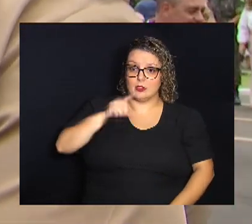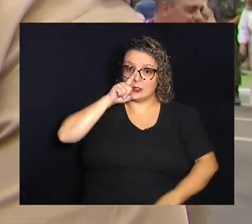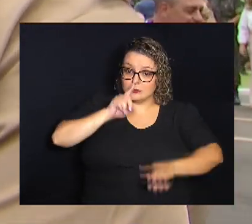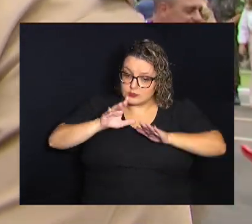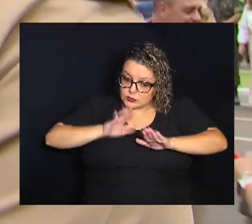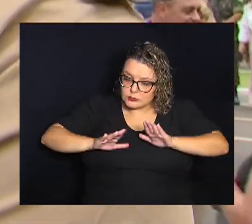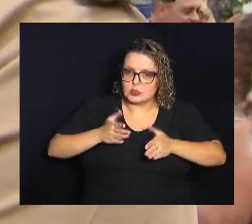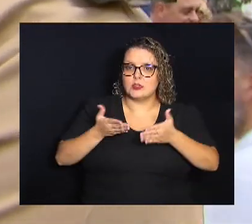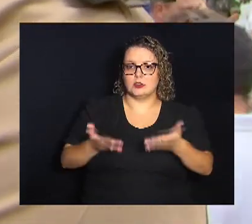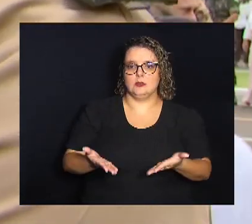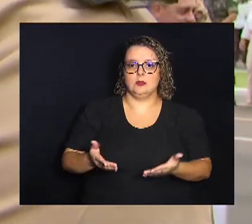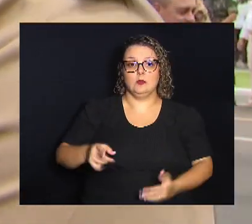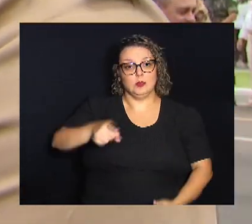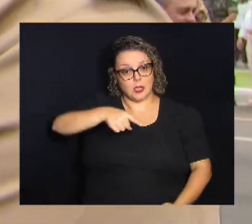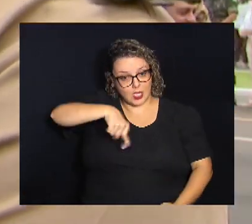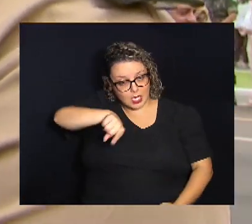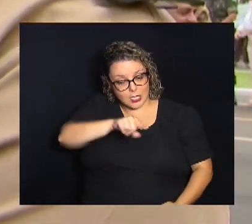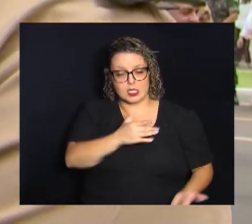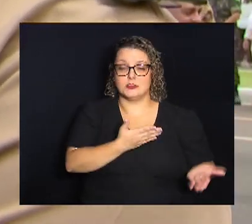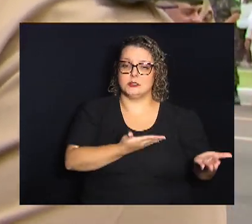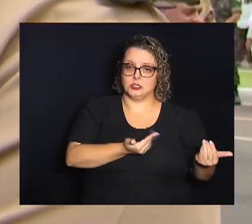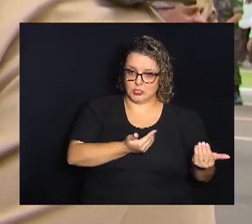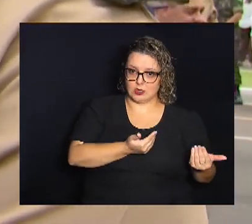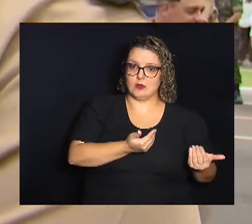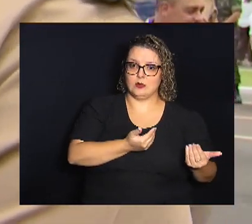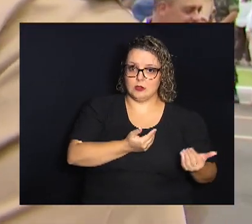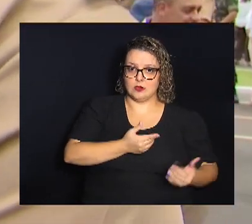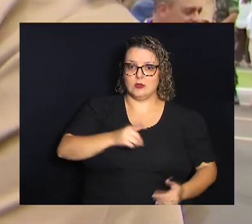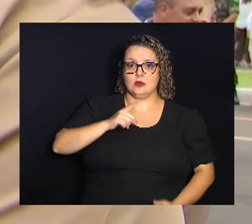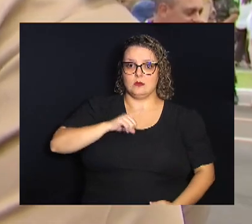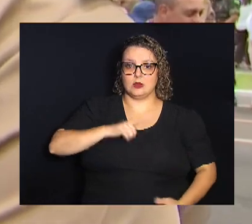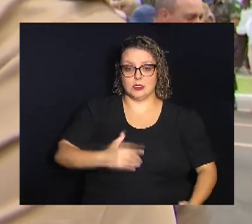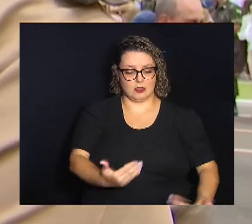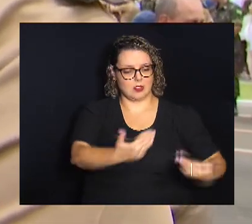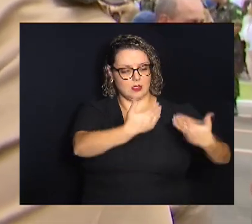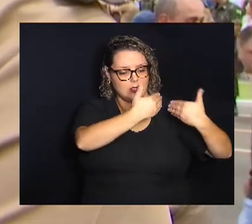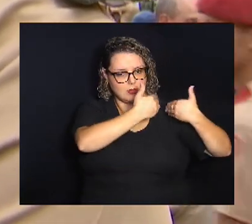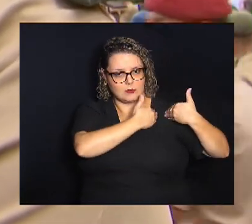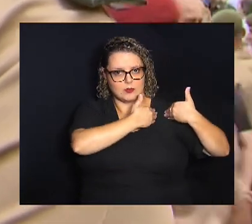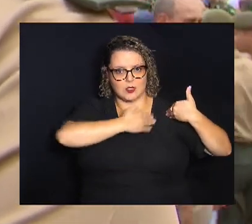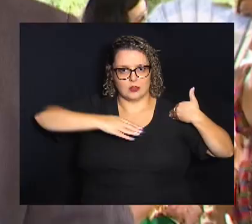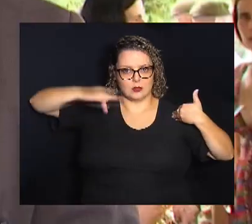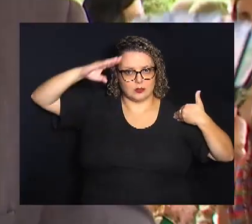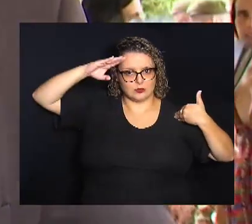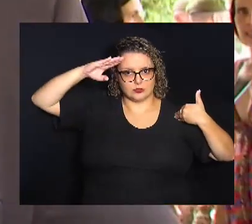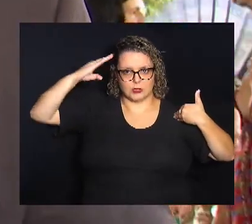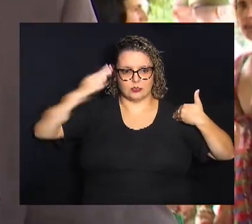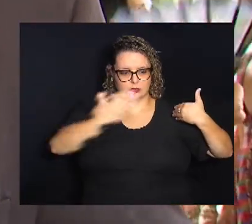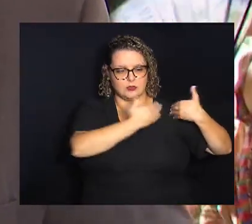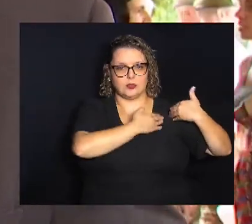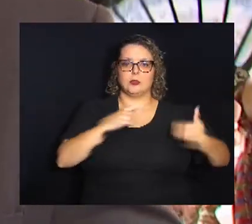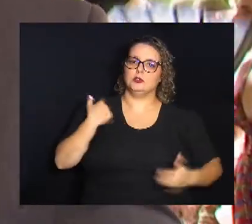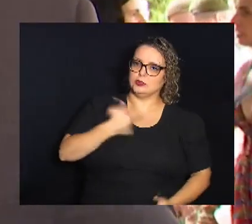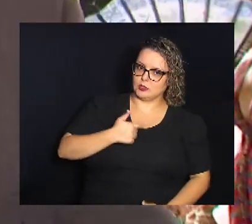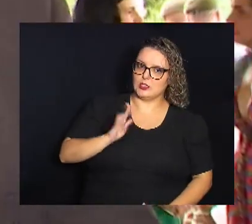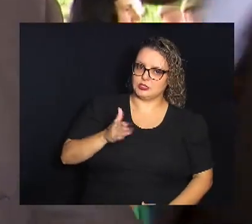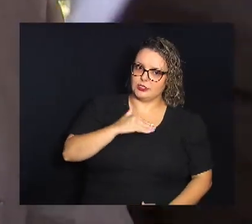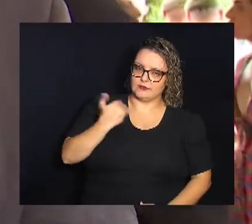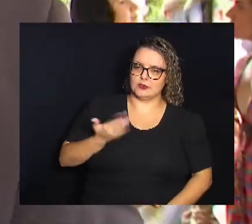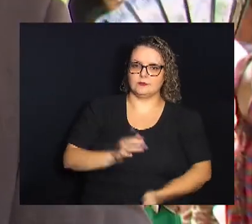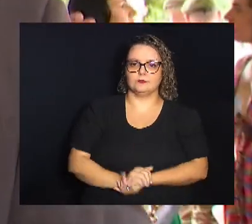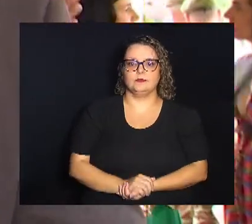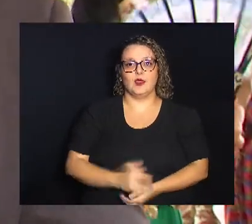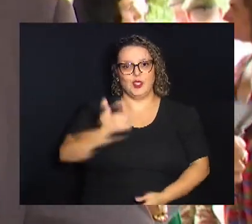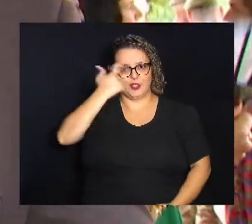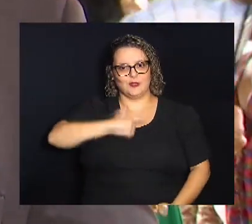isso, porque são esses jovens que vão carregar nos ombros o Exército quando nós nos formos. Eu, na minha carreira militar, já passei